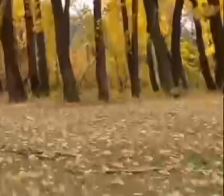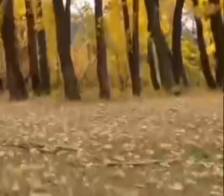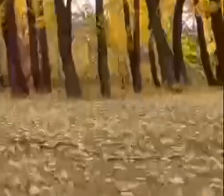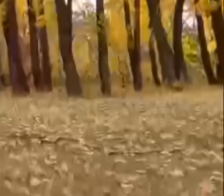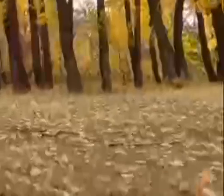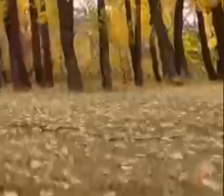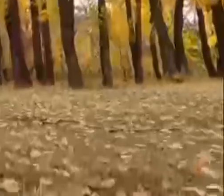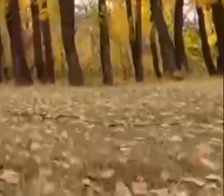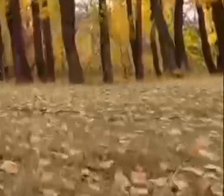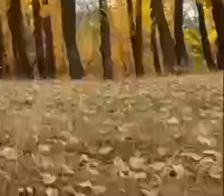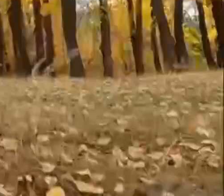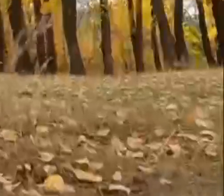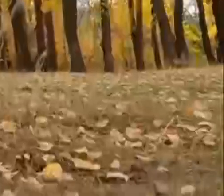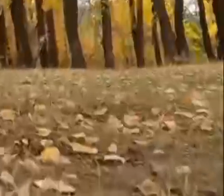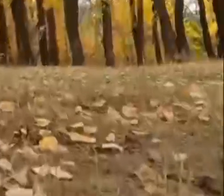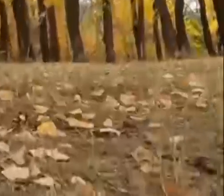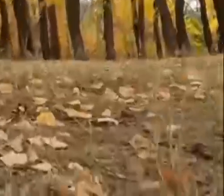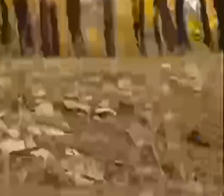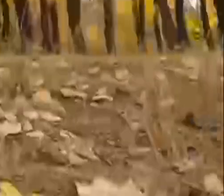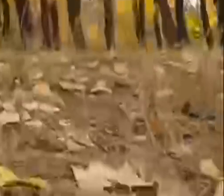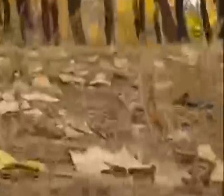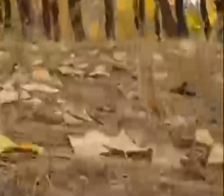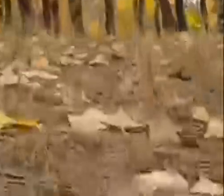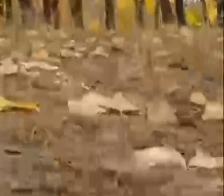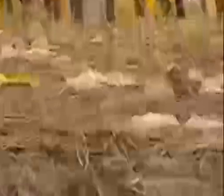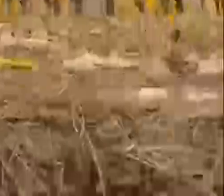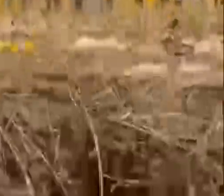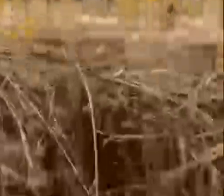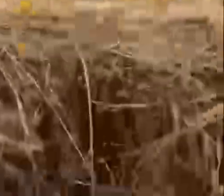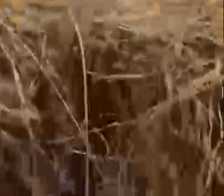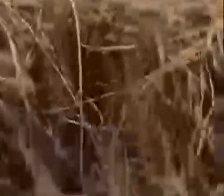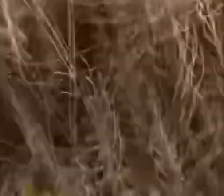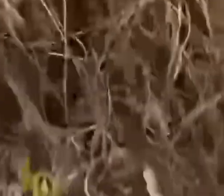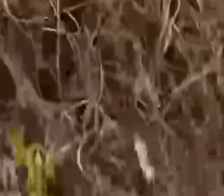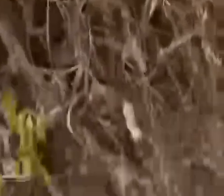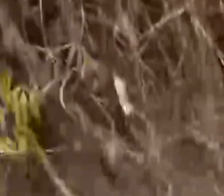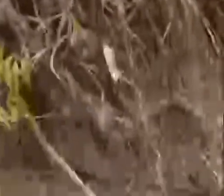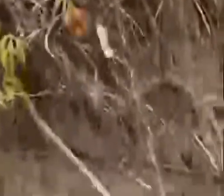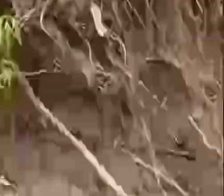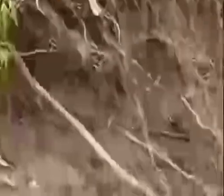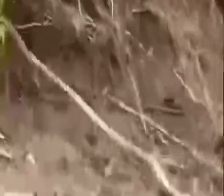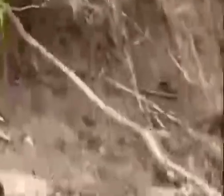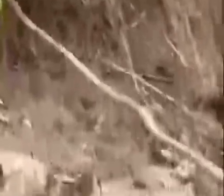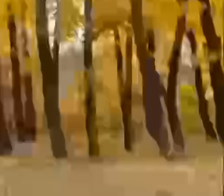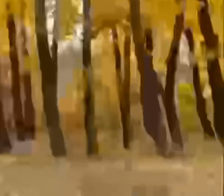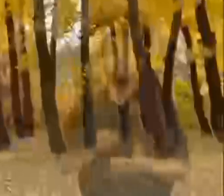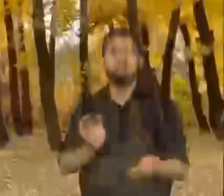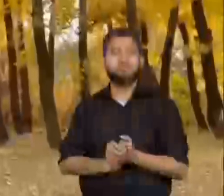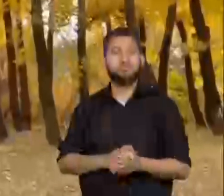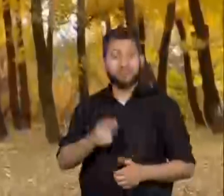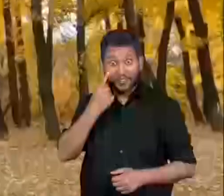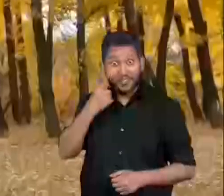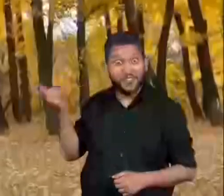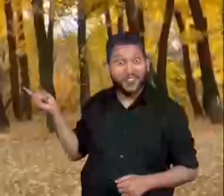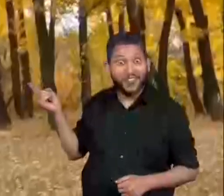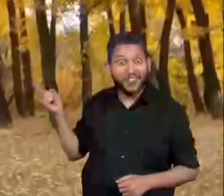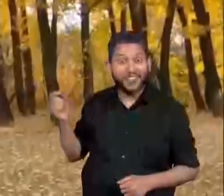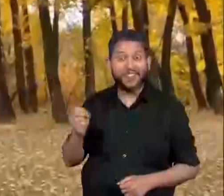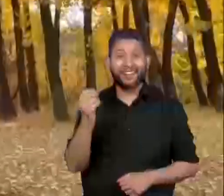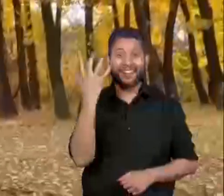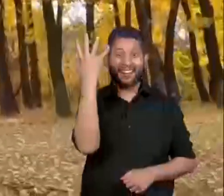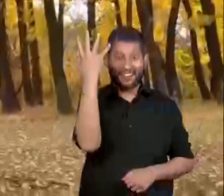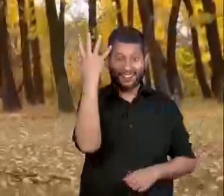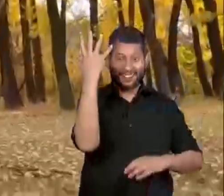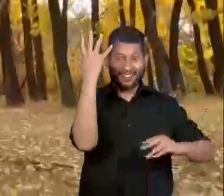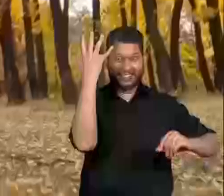Olha só que bonita essa, não é? As árvores estão ali frondosas e a raiz está desta vez... É no interior,